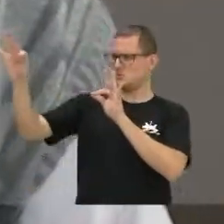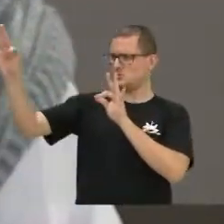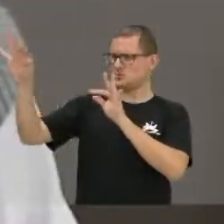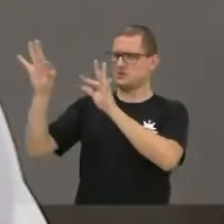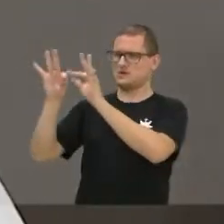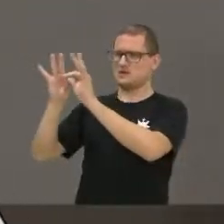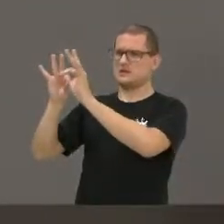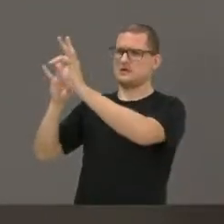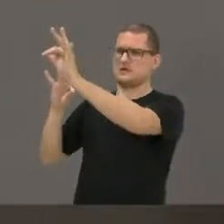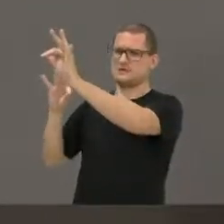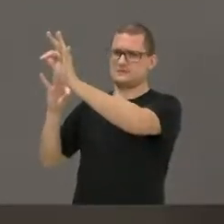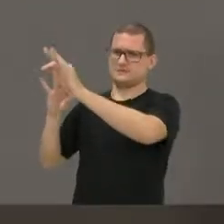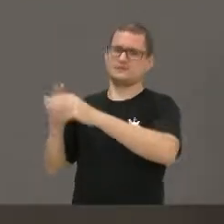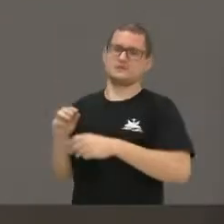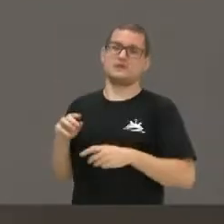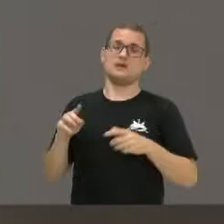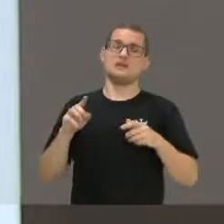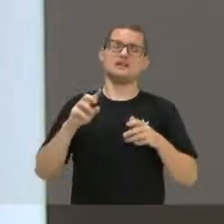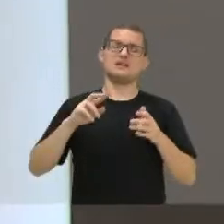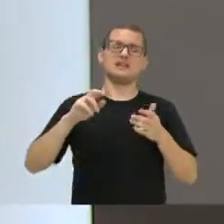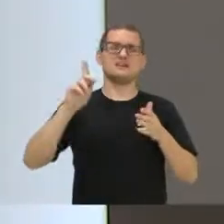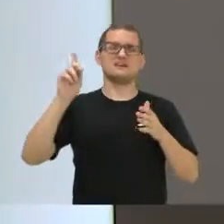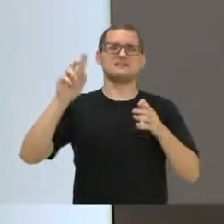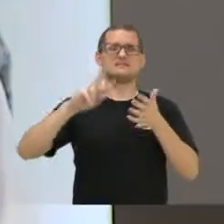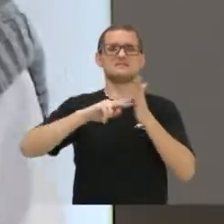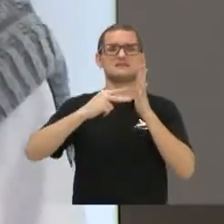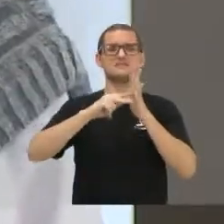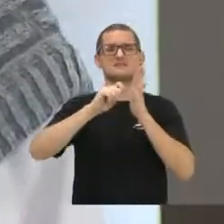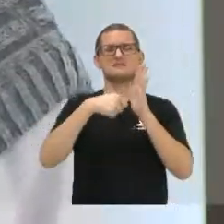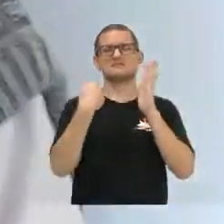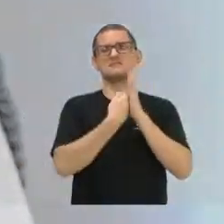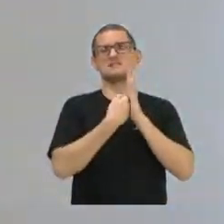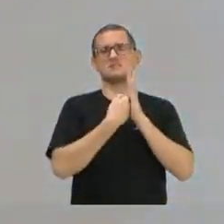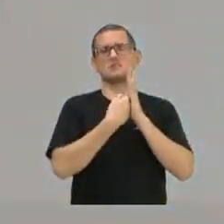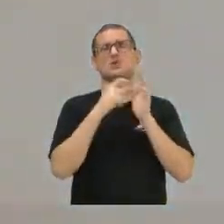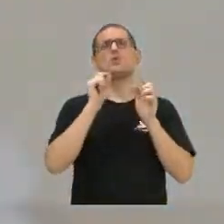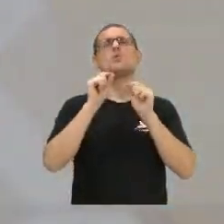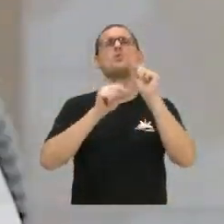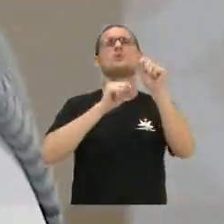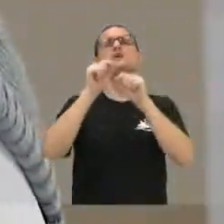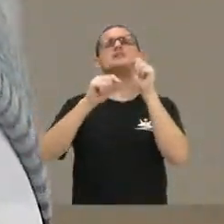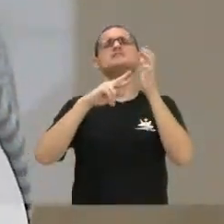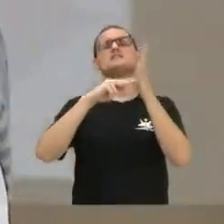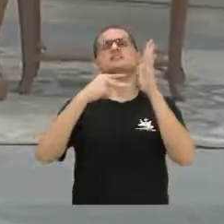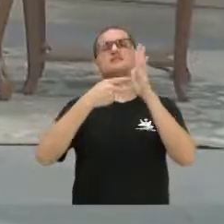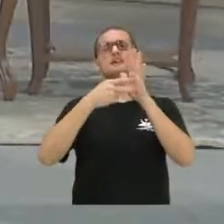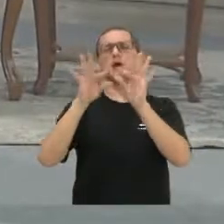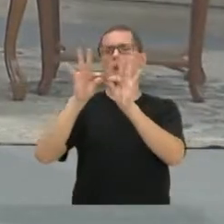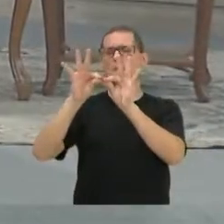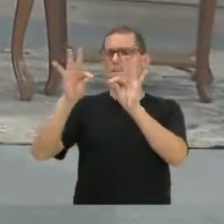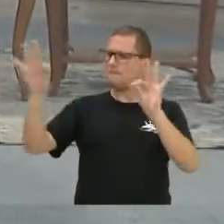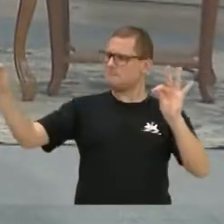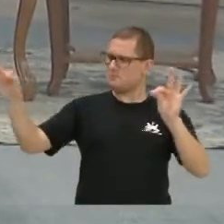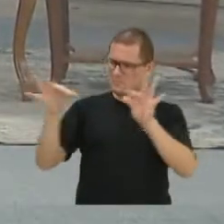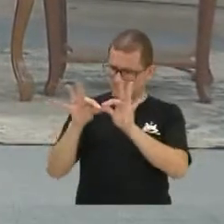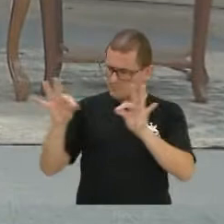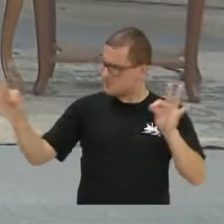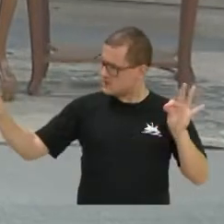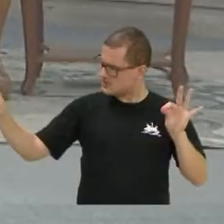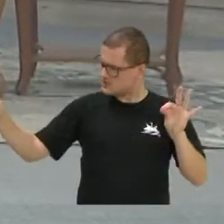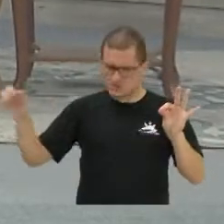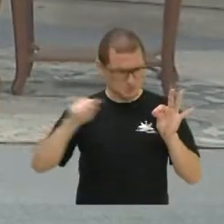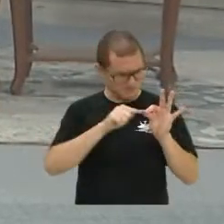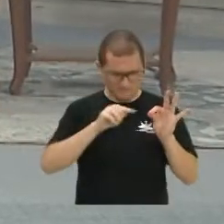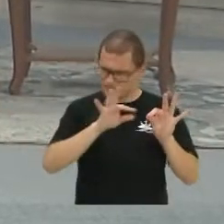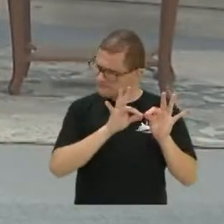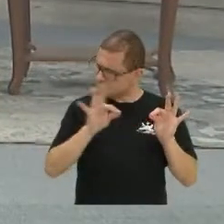encarregado de um ato simbólico medir o que quer dizer medir medir tem um sentido